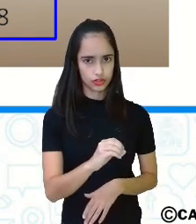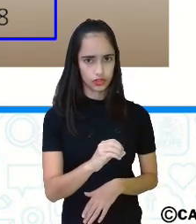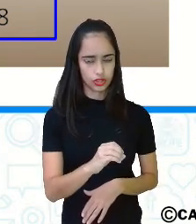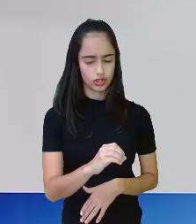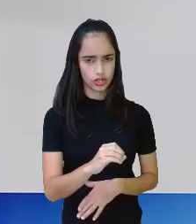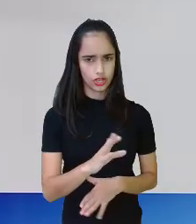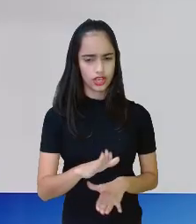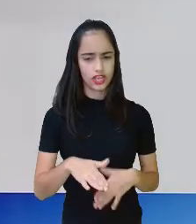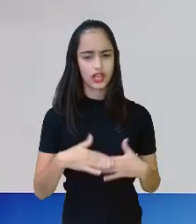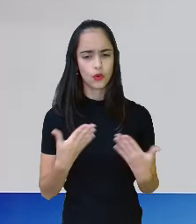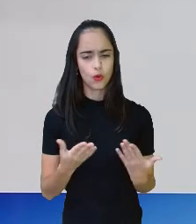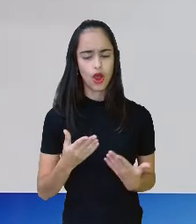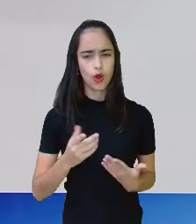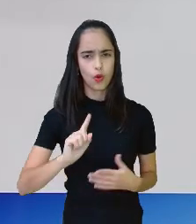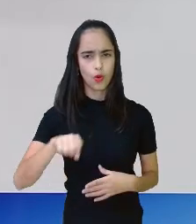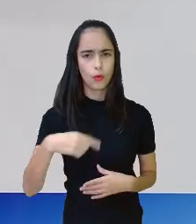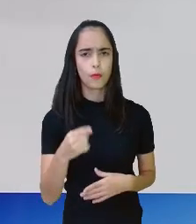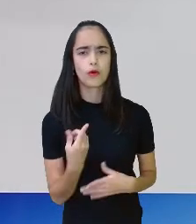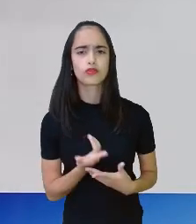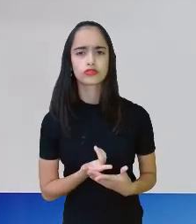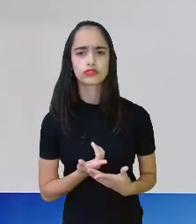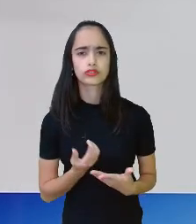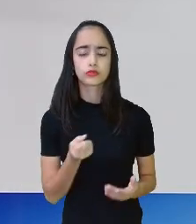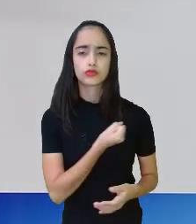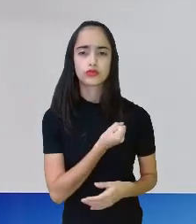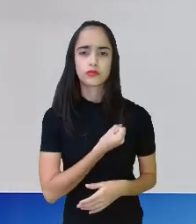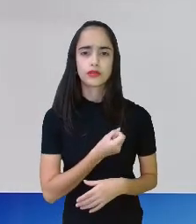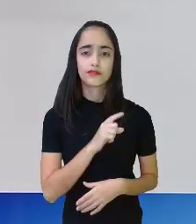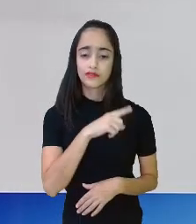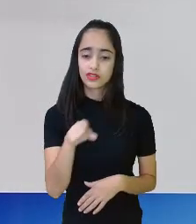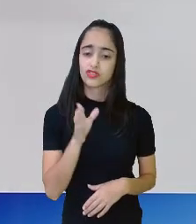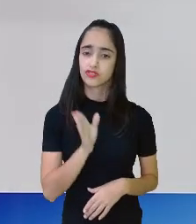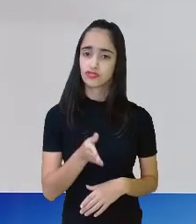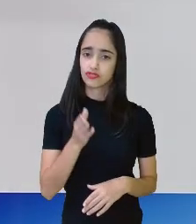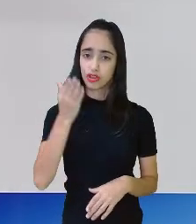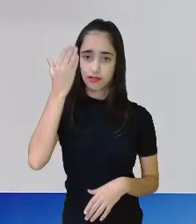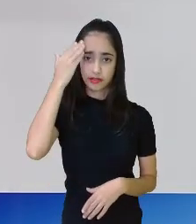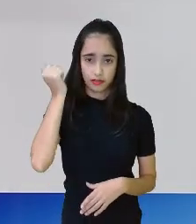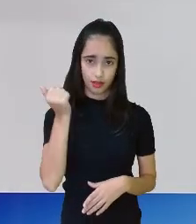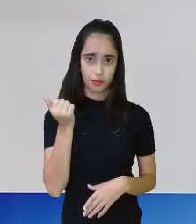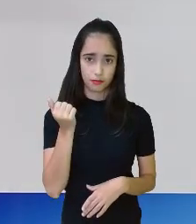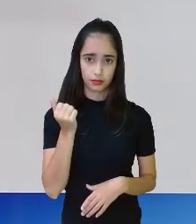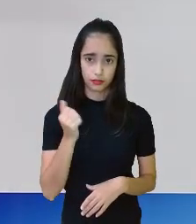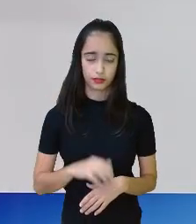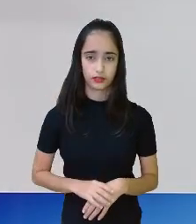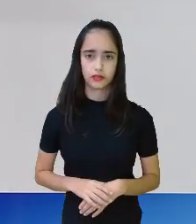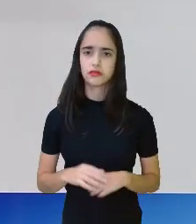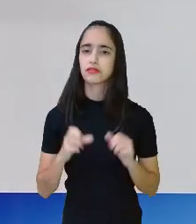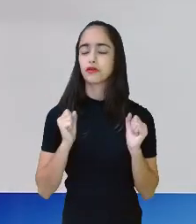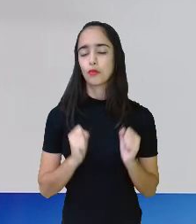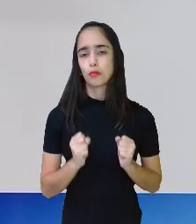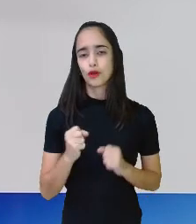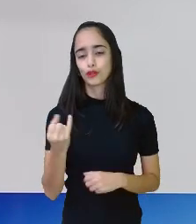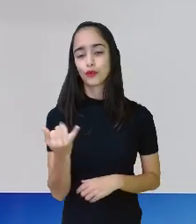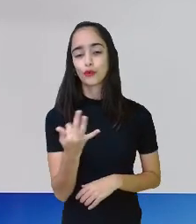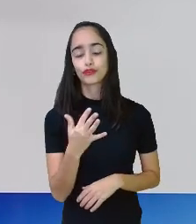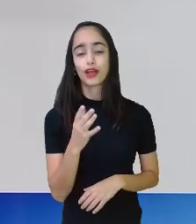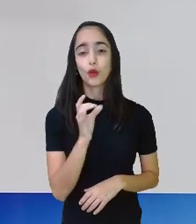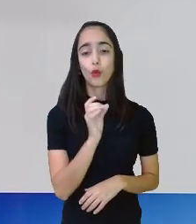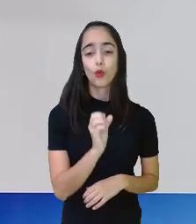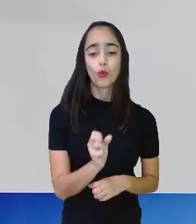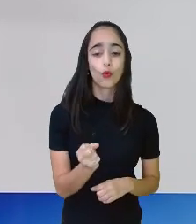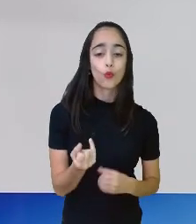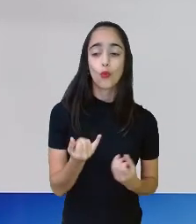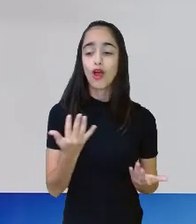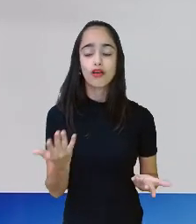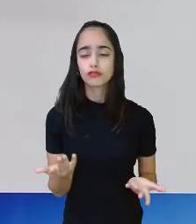oculto. Quem será esse elemento oculto? Descobriram já o padrão dessa sequência numérica? Eu posso estar contando ali de quanto em quanto, ou